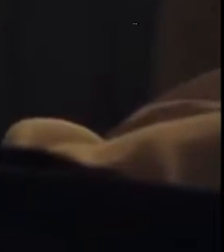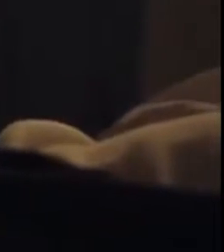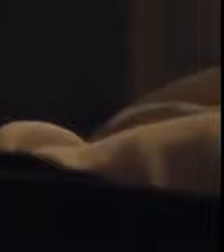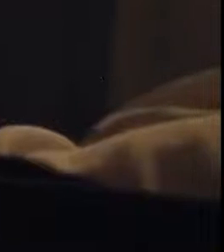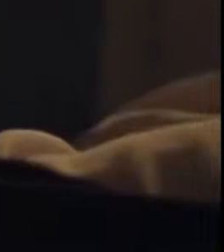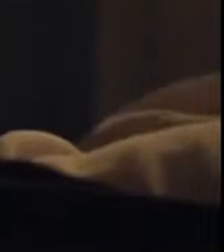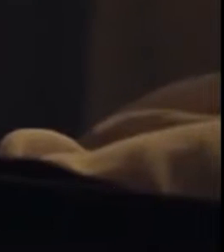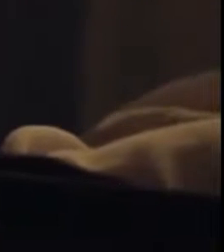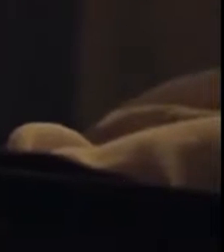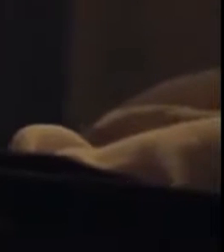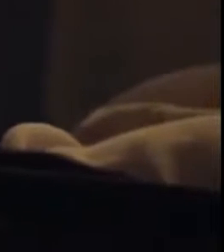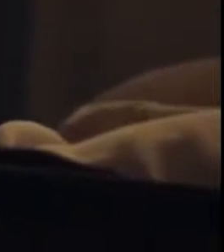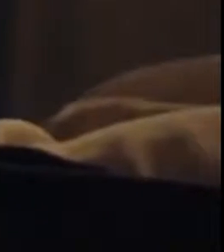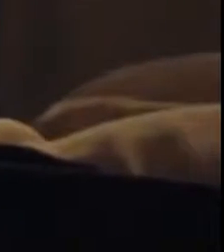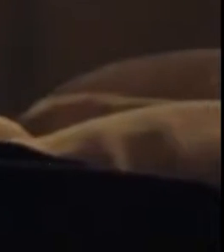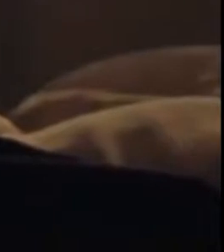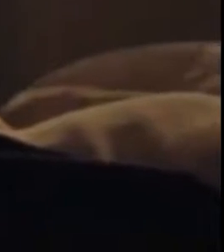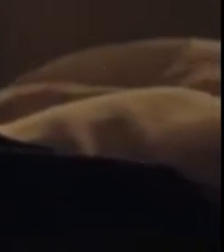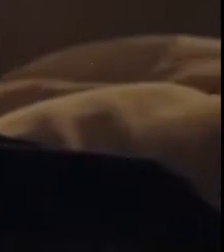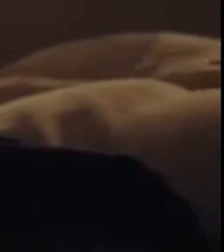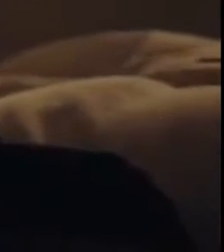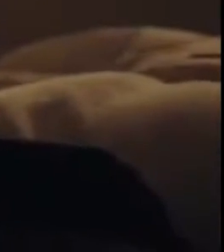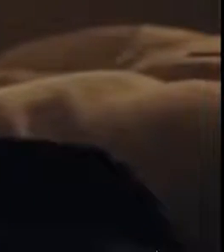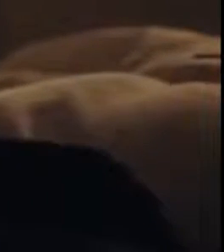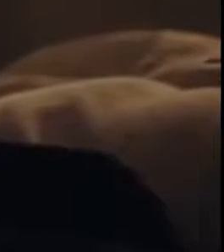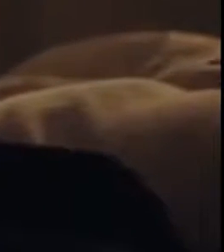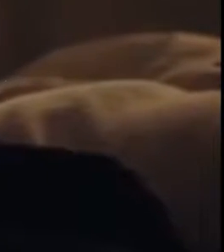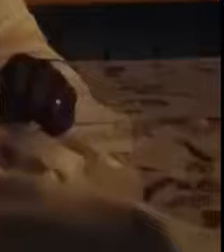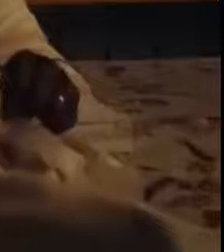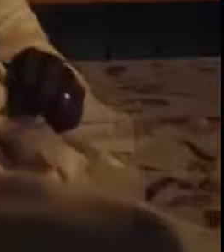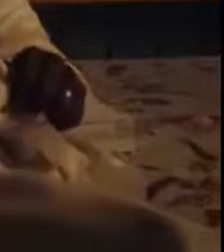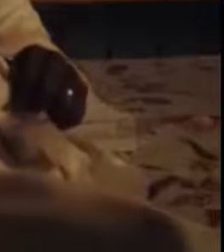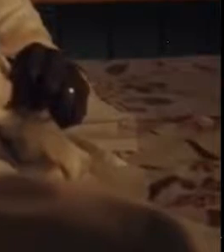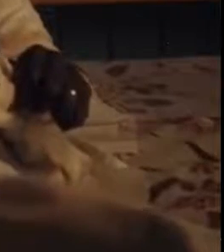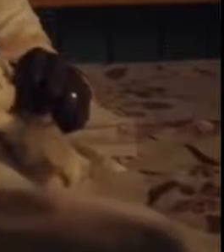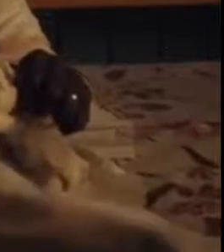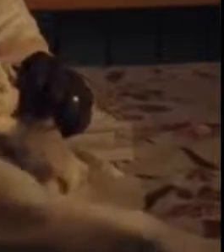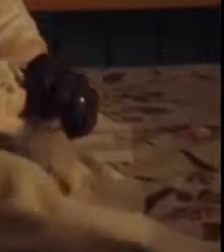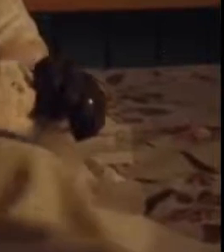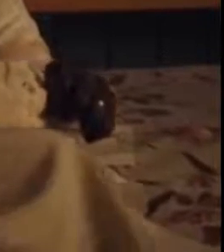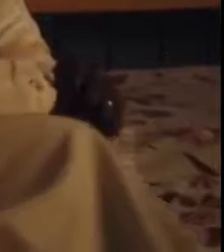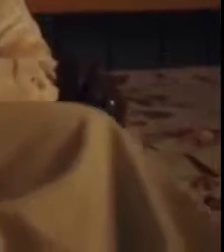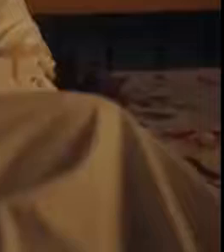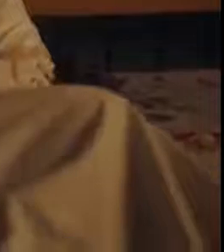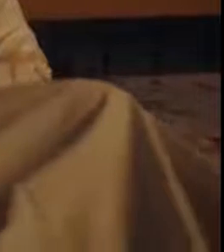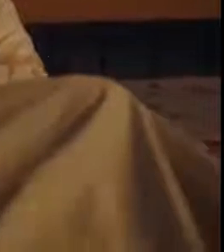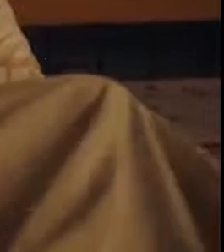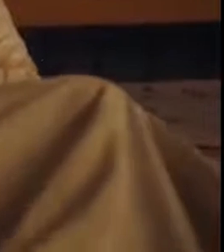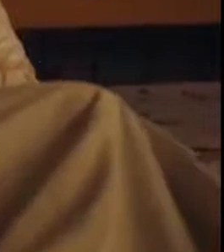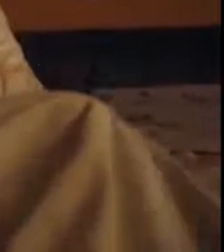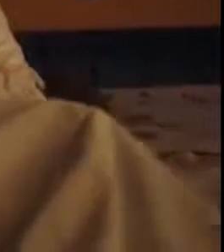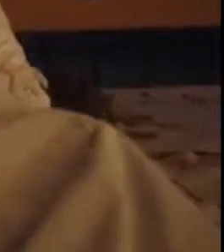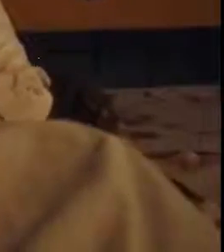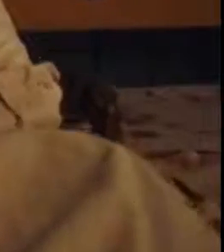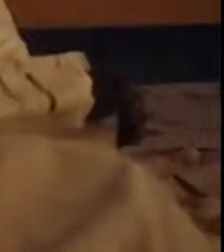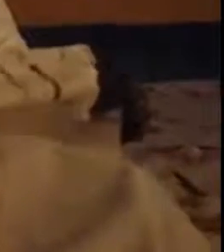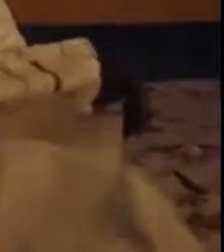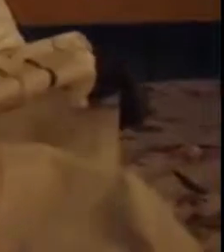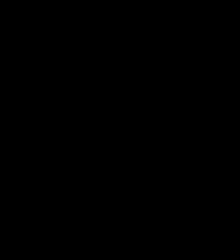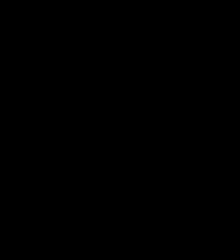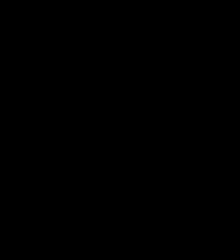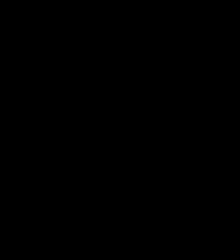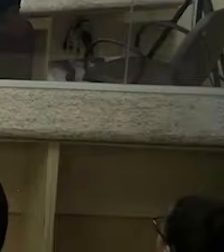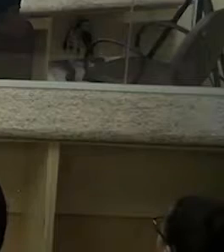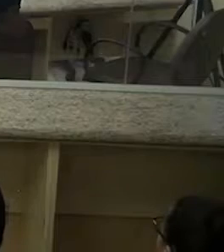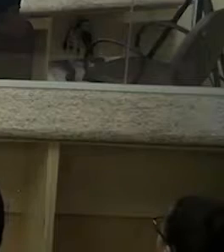Muito obrigado hein eh então nessa sessão eu gostaria de apresentar um pedido eh por um